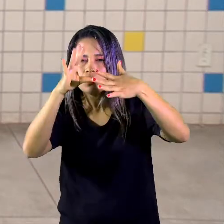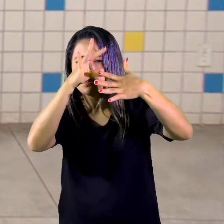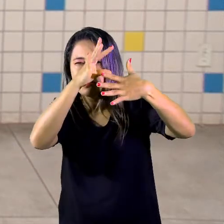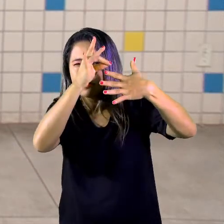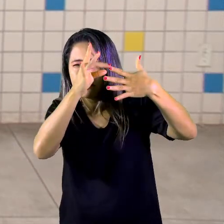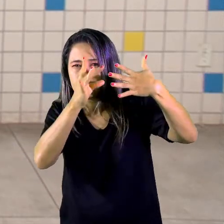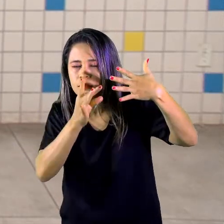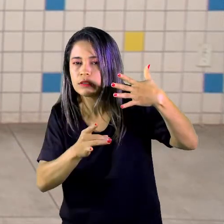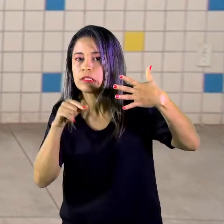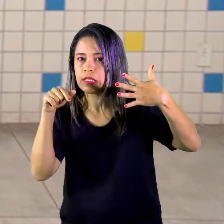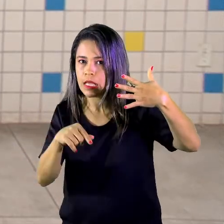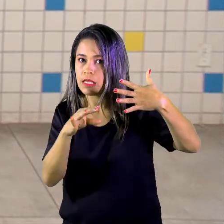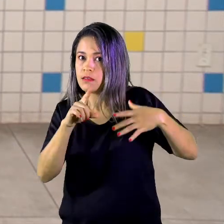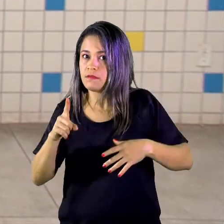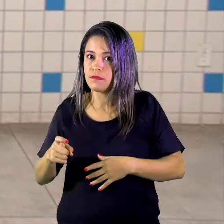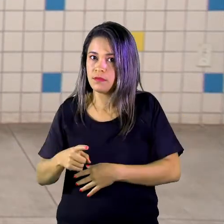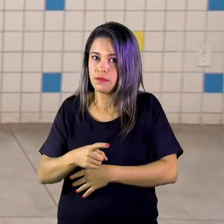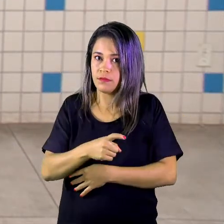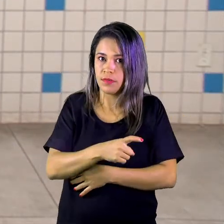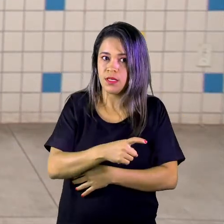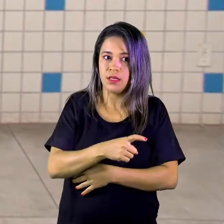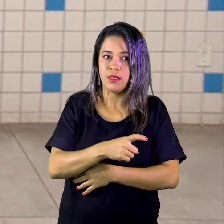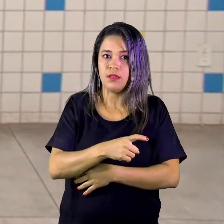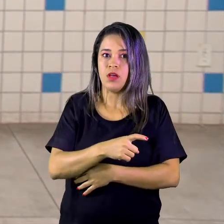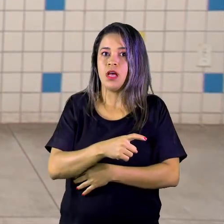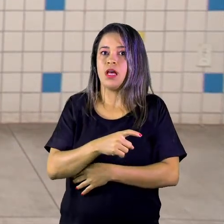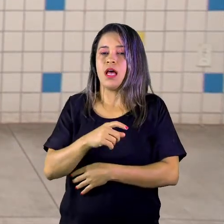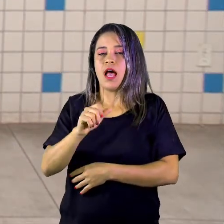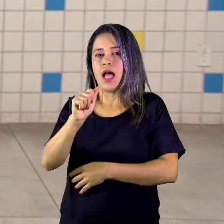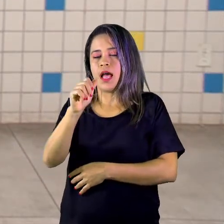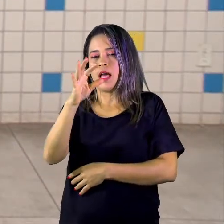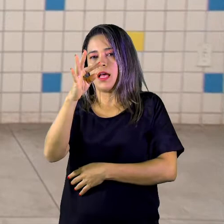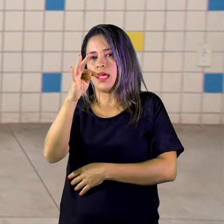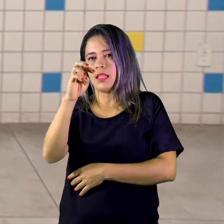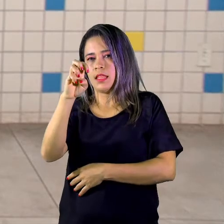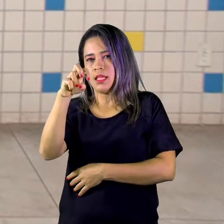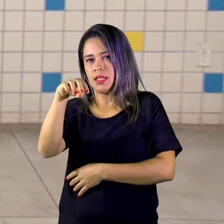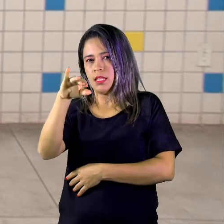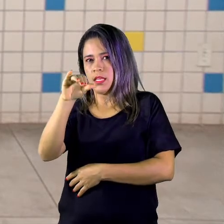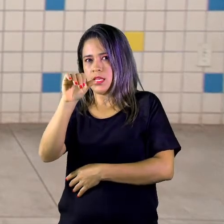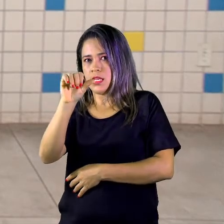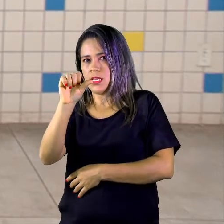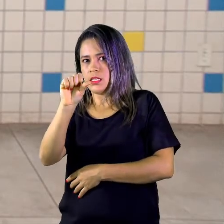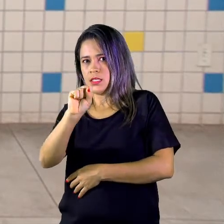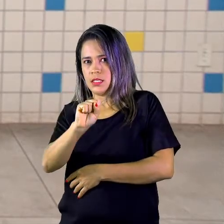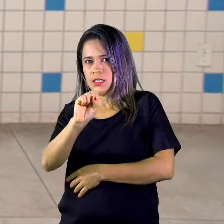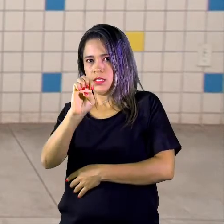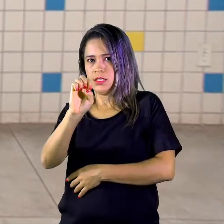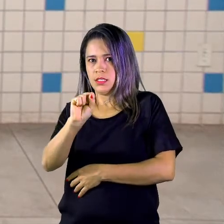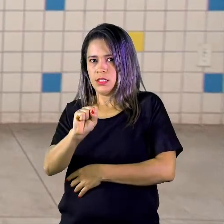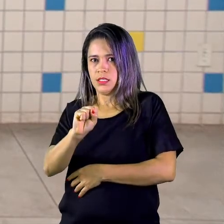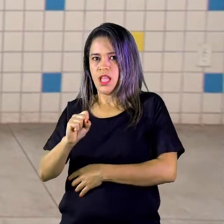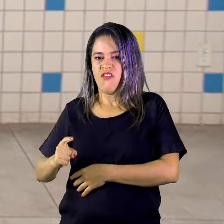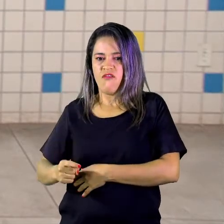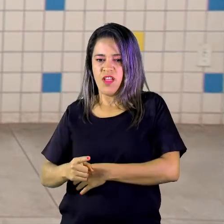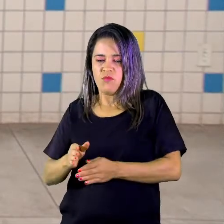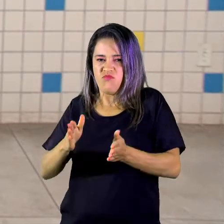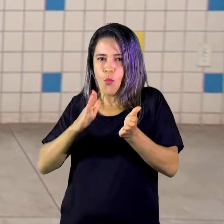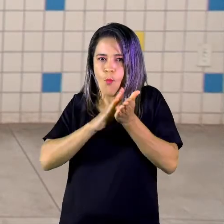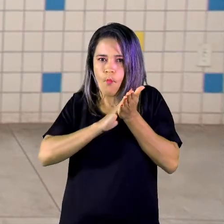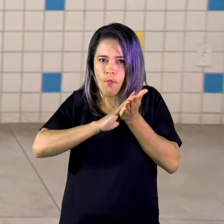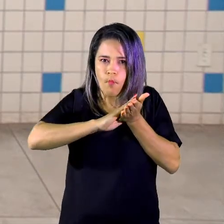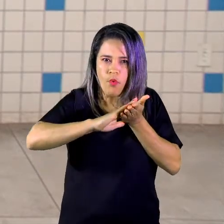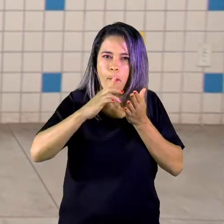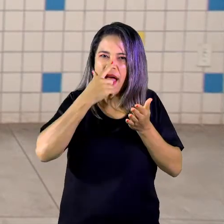nessas verminoses, a teníase e a esquistossomose é causada por plateuminto, que são vermes achatados, parece uma